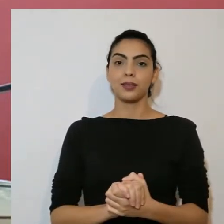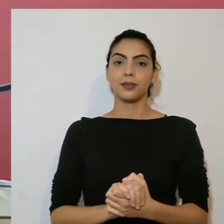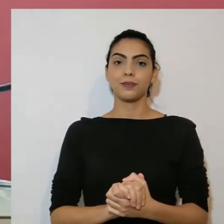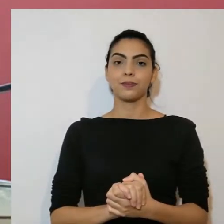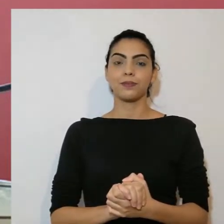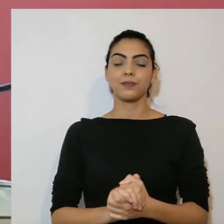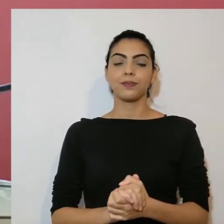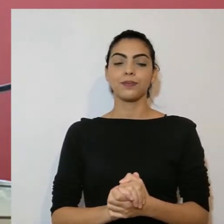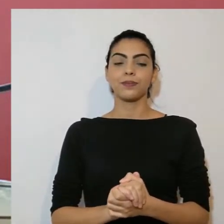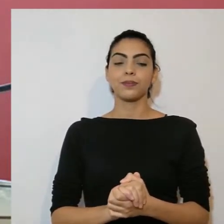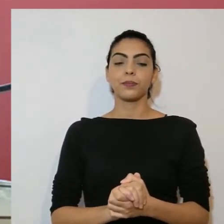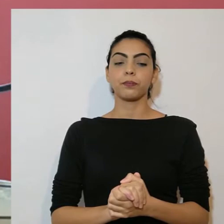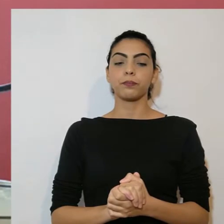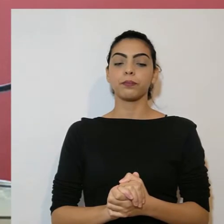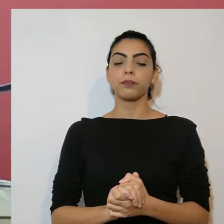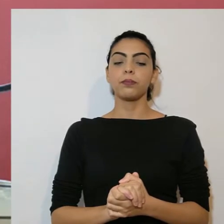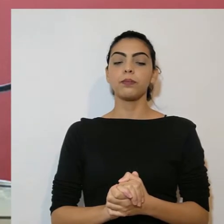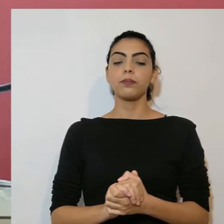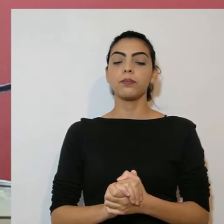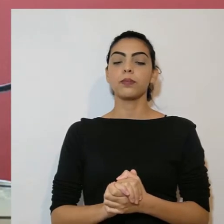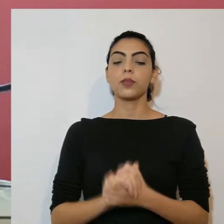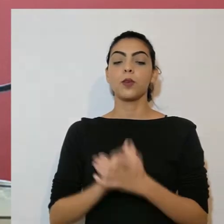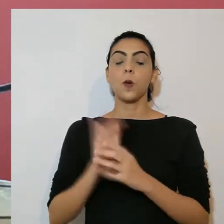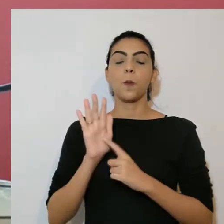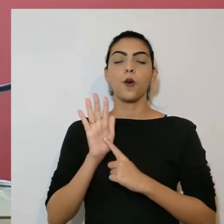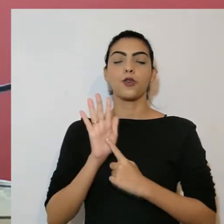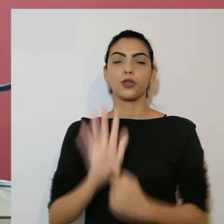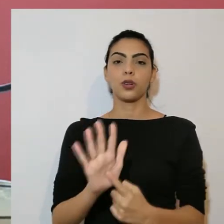mostrando que esse é um estado superior,